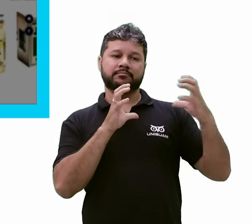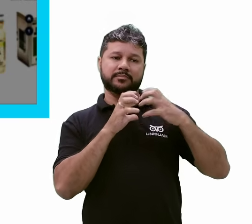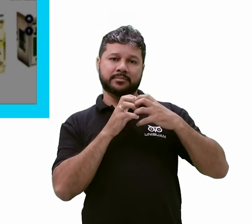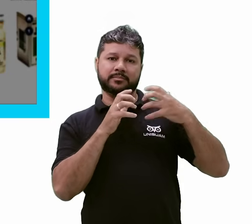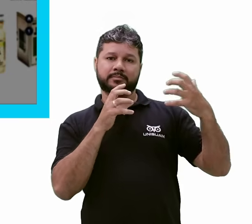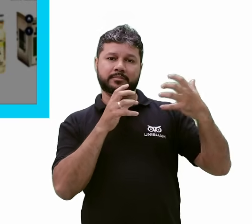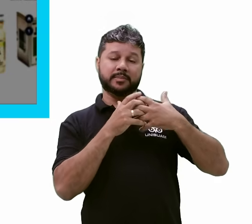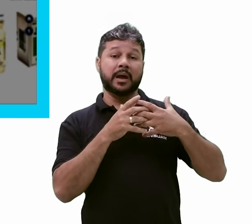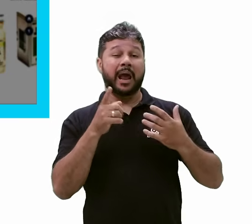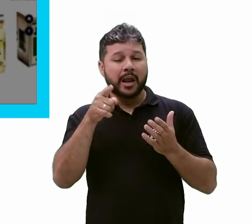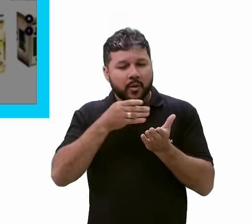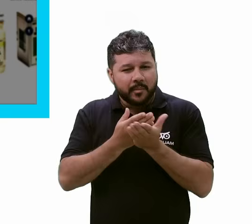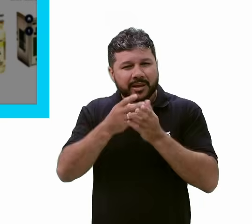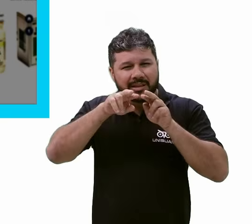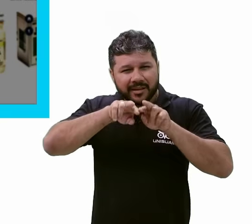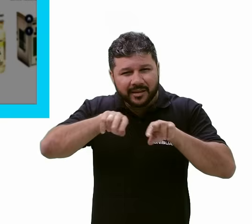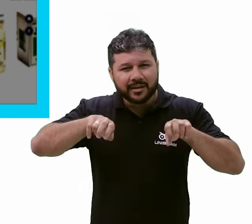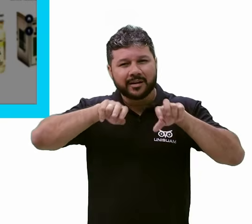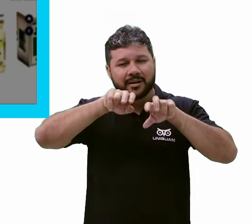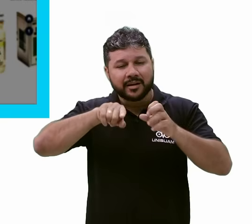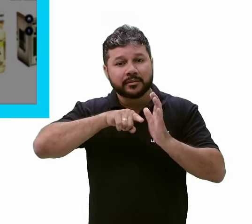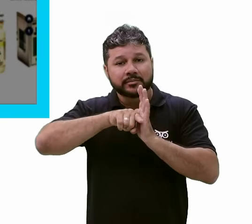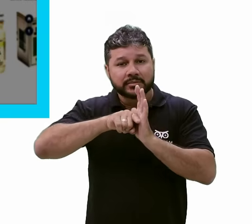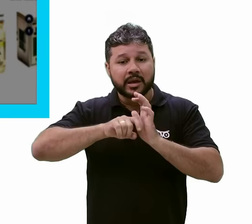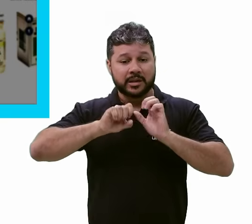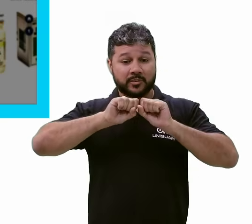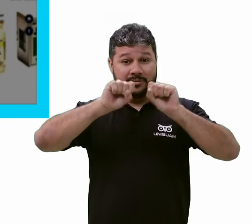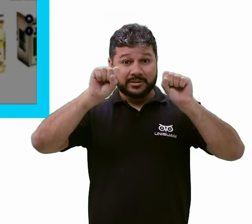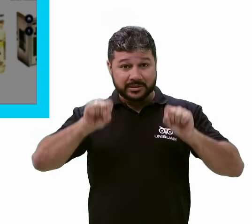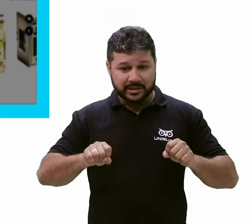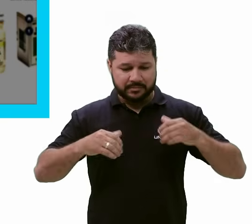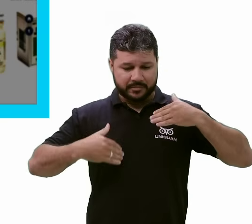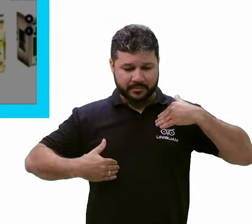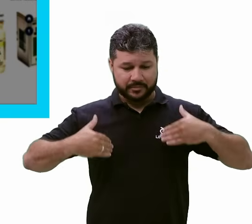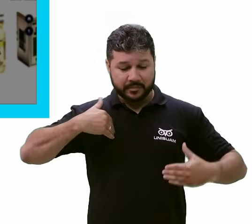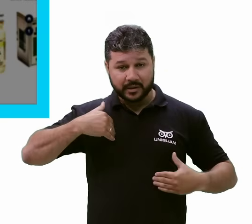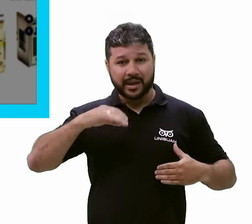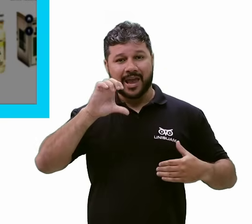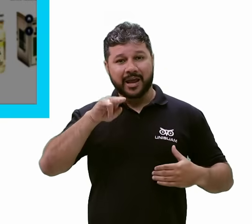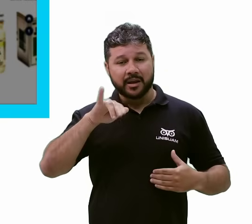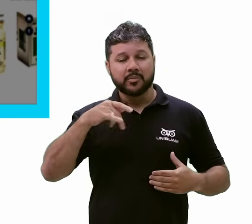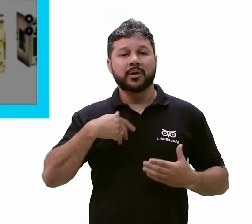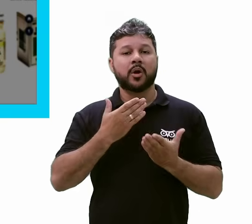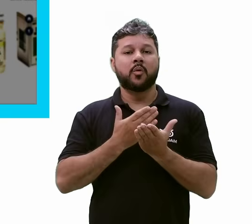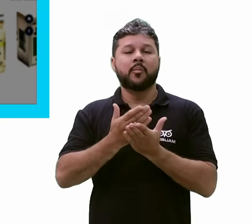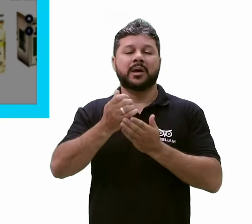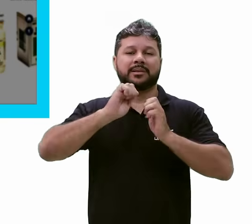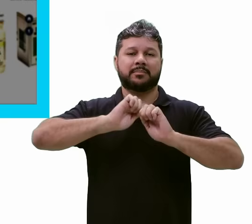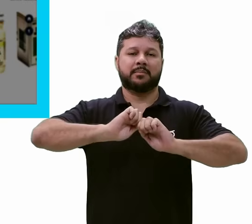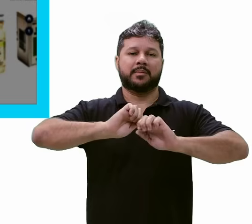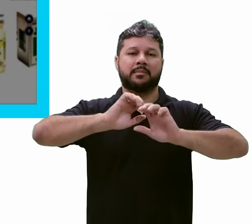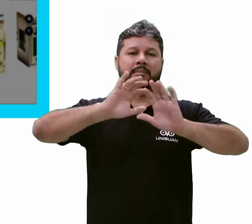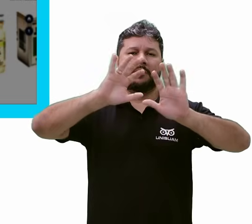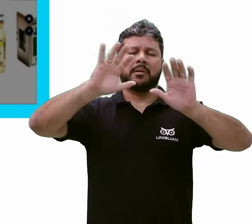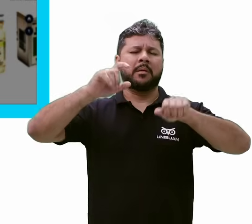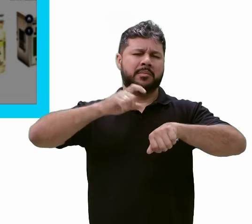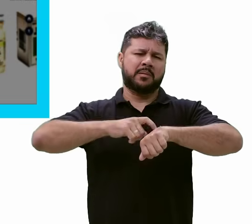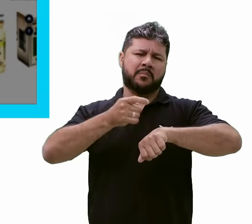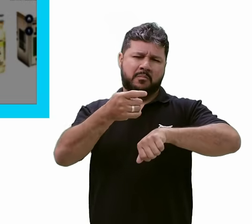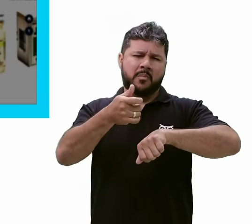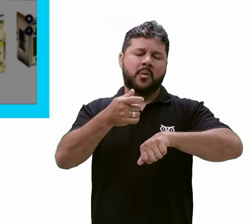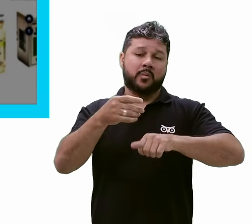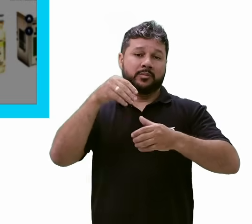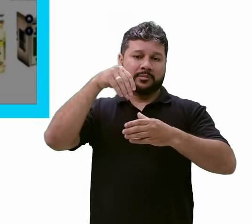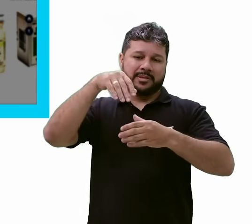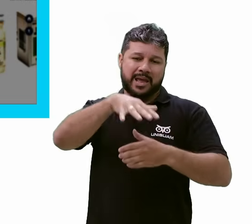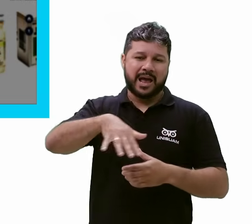E aí as investigações começam e o sistema endocannabinoide começa a ser esclarecido. Então isso é muito recente, né? Dentro